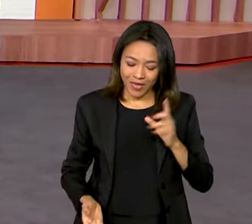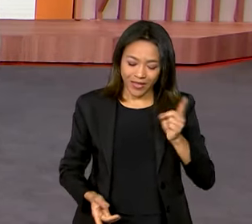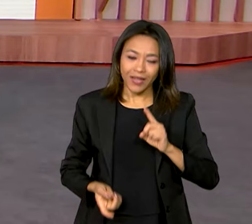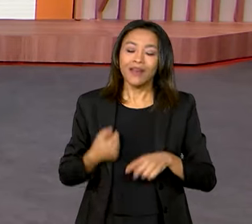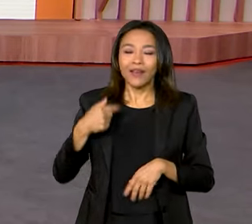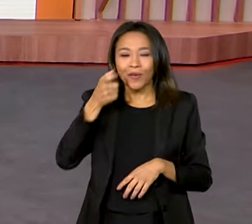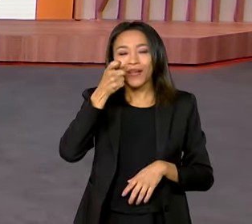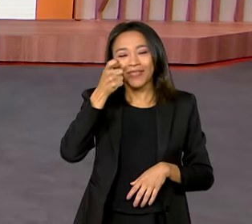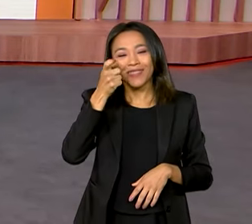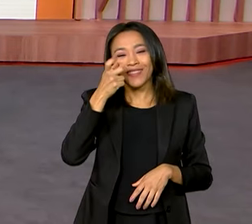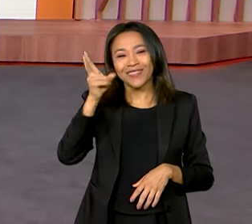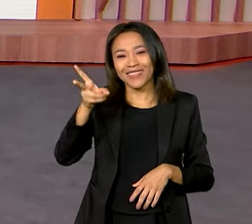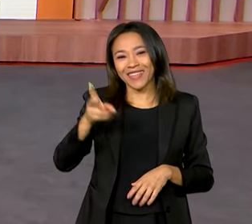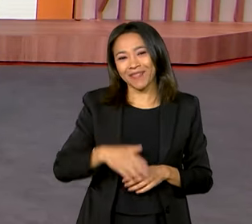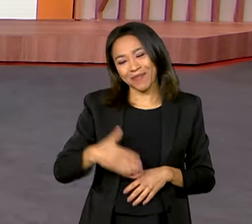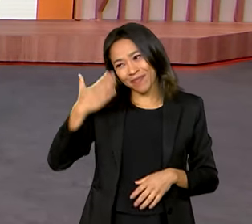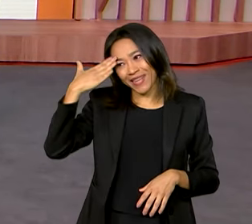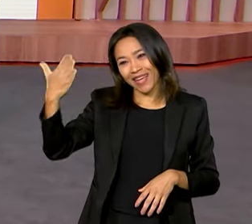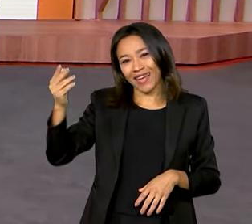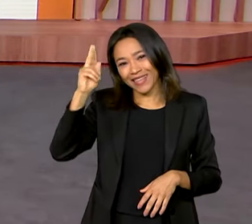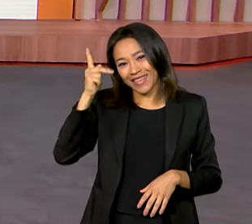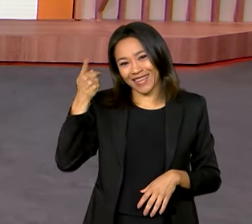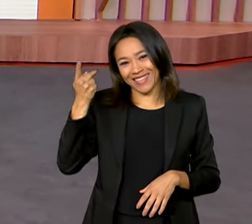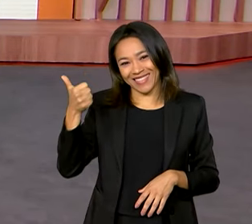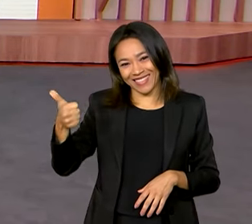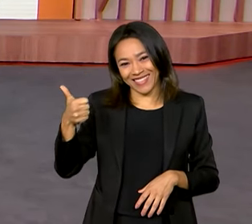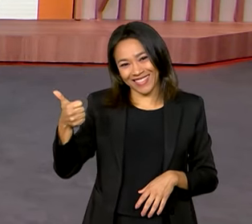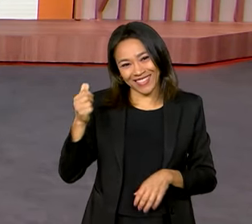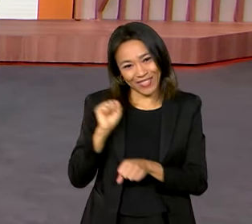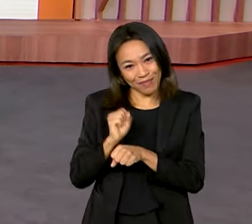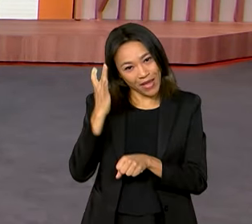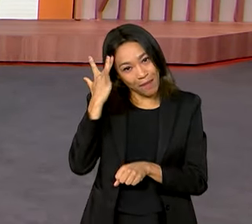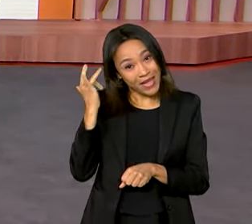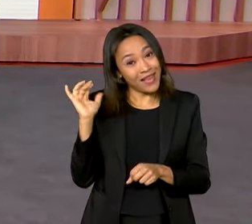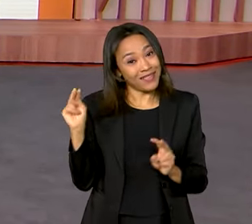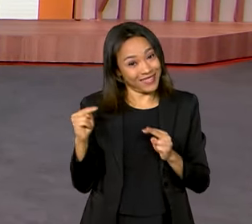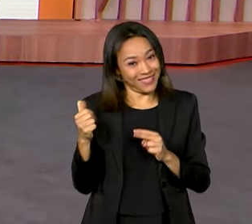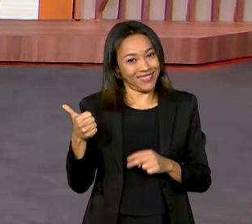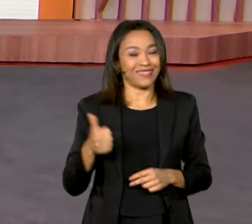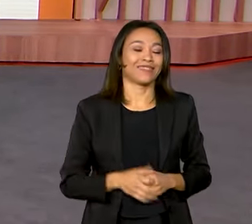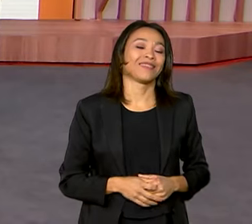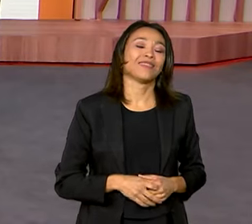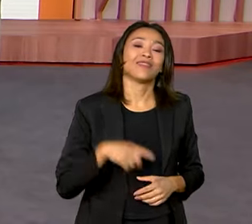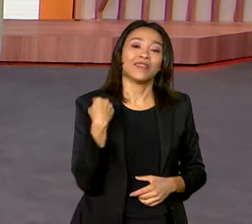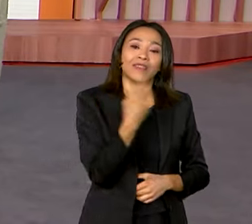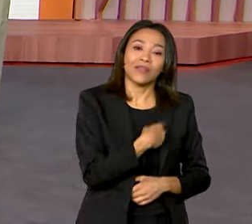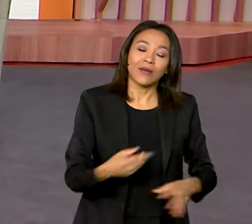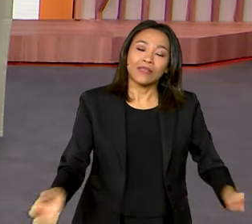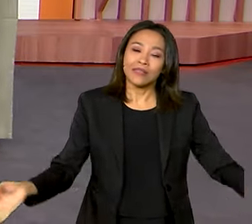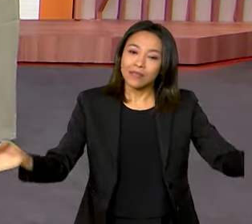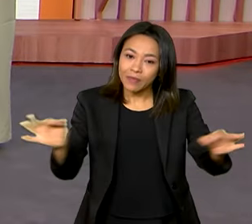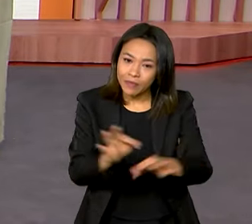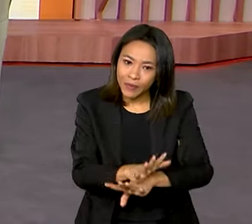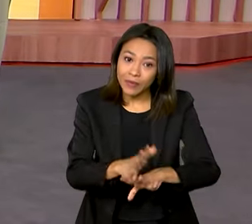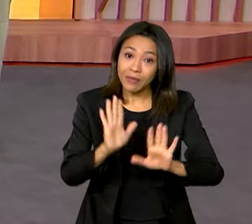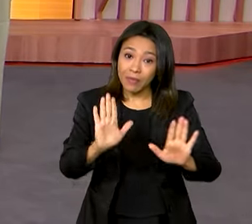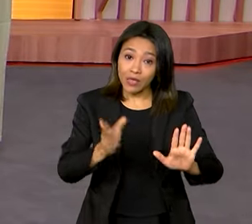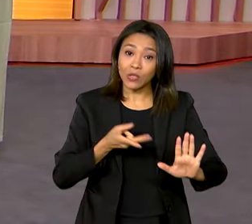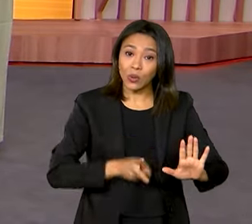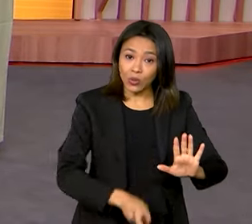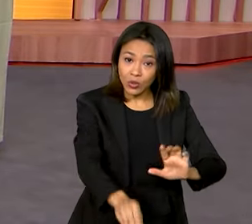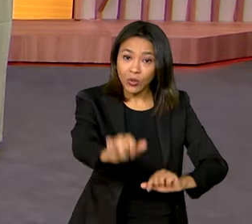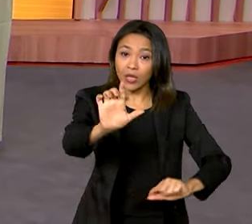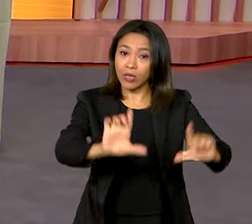o Bom Dia Ministro. Obrigada, viu, Karine? Te agradeço, Vanessa. Eu te espero amanhã, Até amanhã. E o Brasil em Dia fica por aqui, mas o Canal Gov